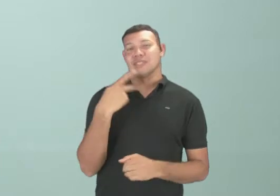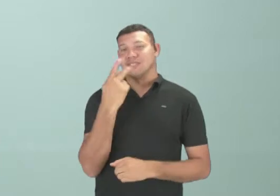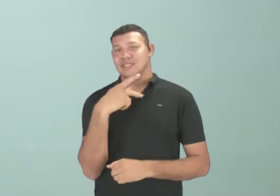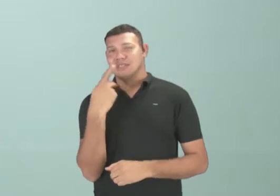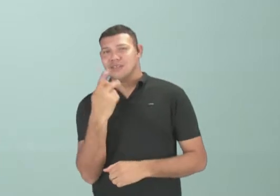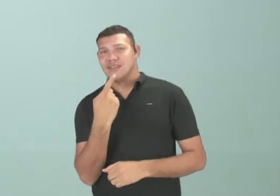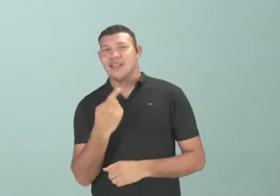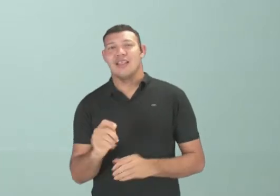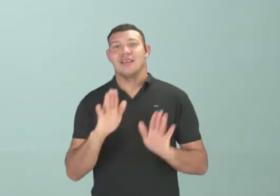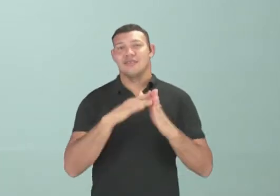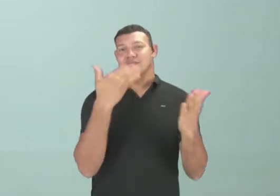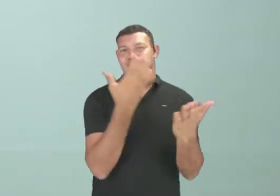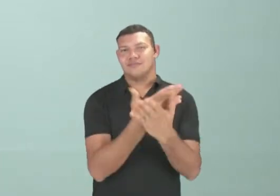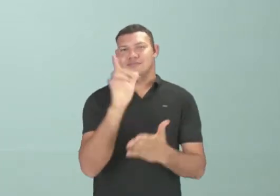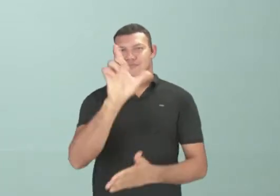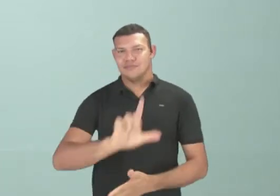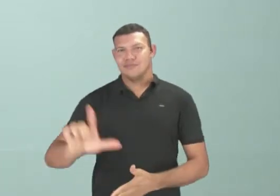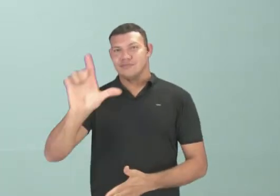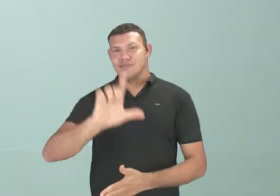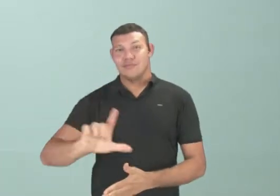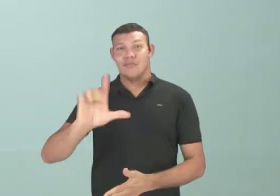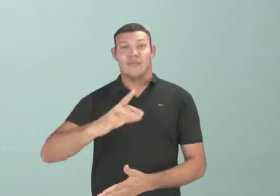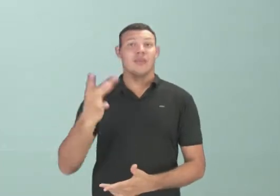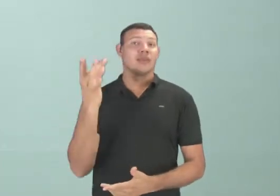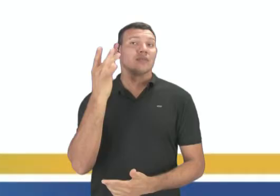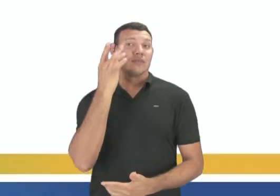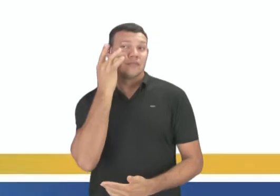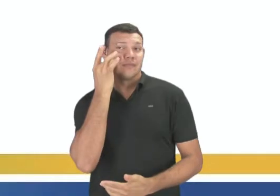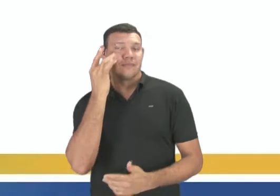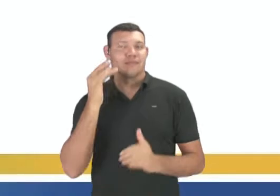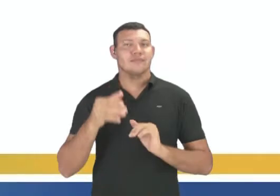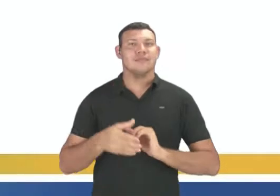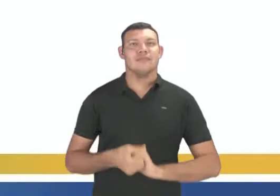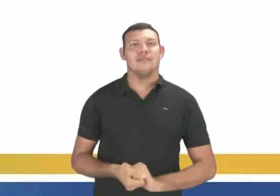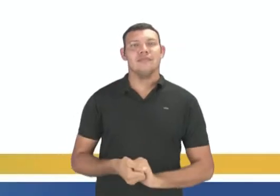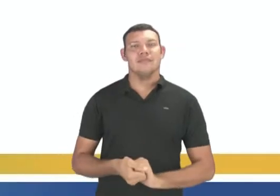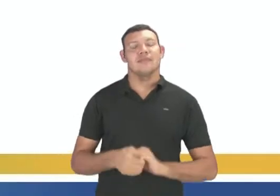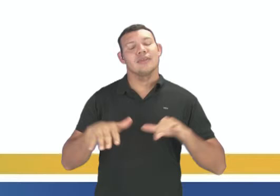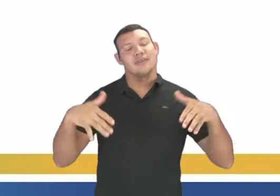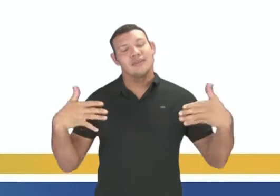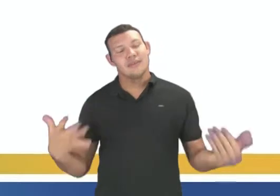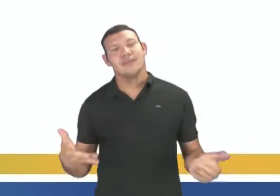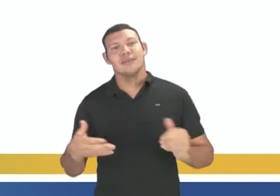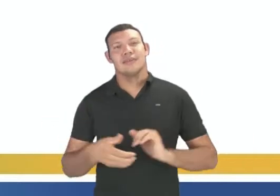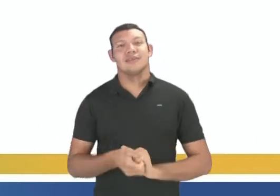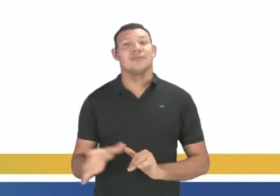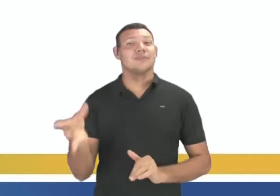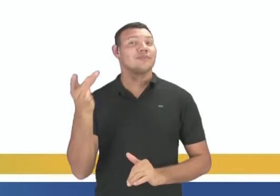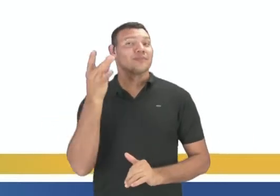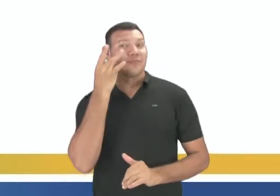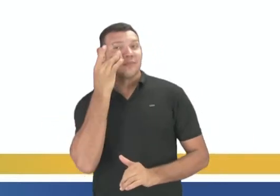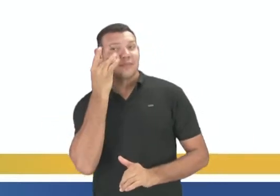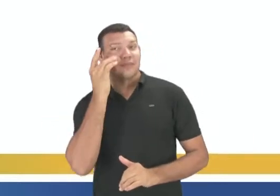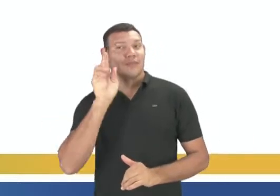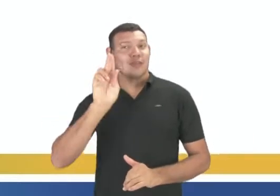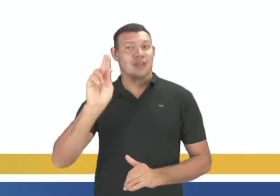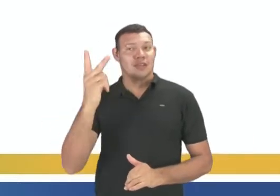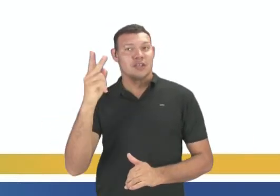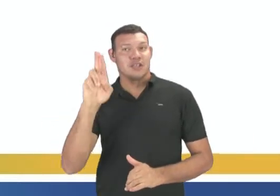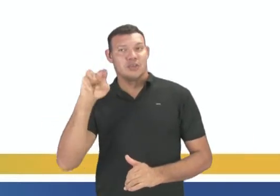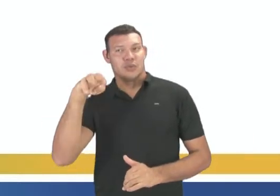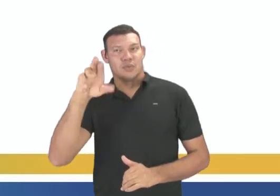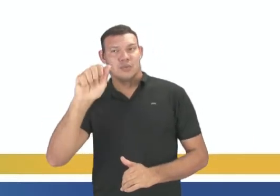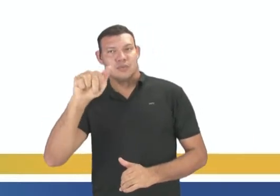escola literária, Humanismo. Vamos lá? Então, o humanismo, como o nome mesmo